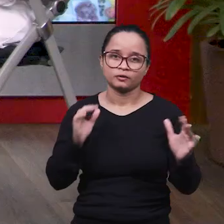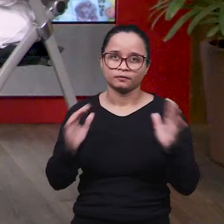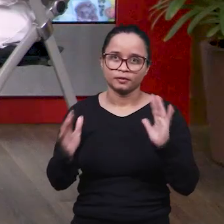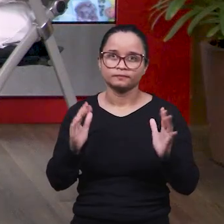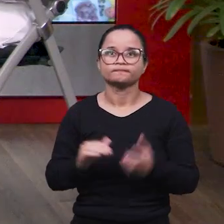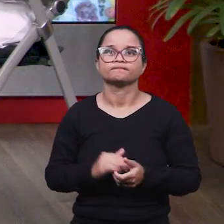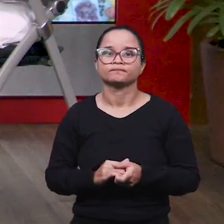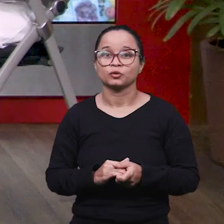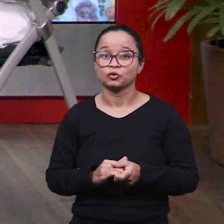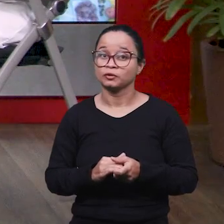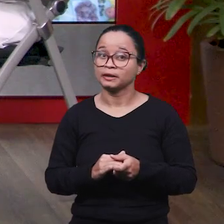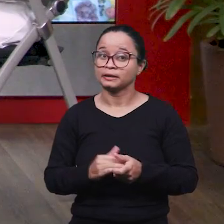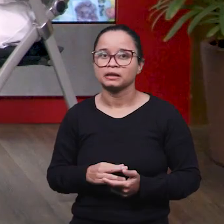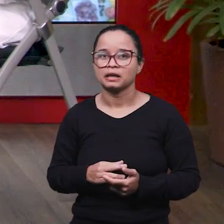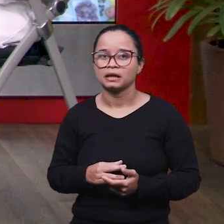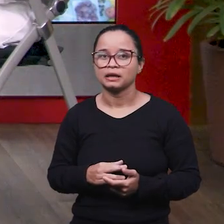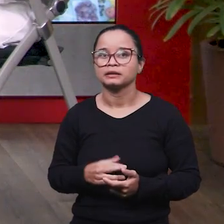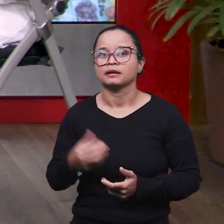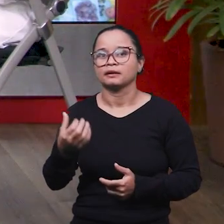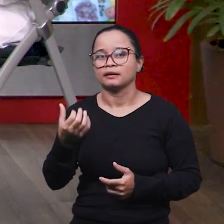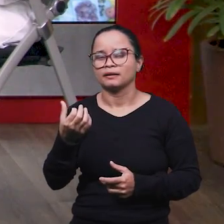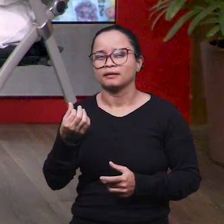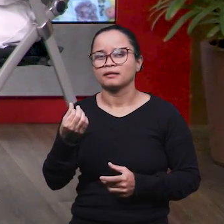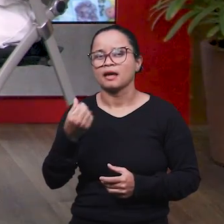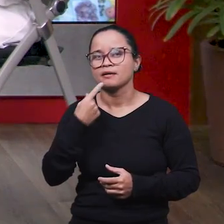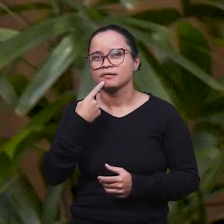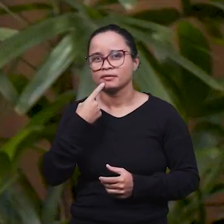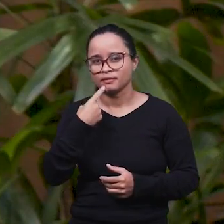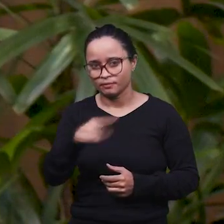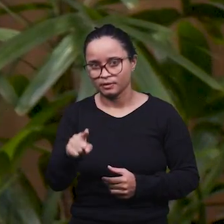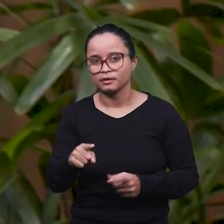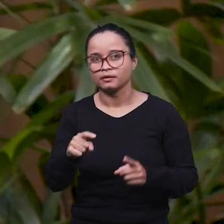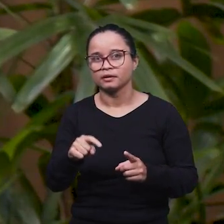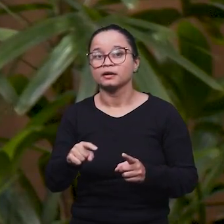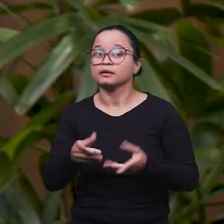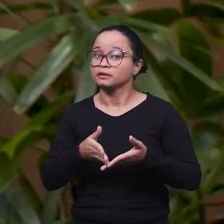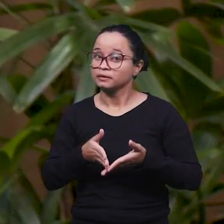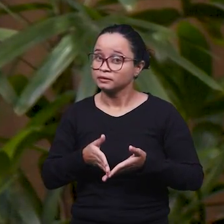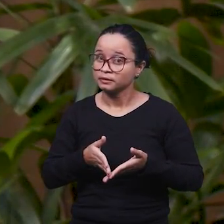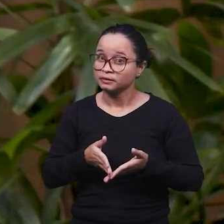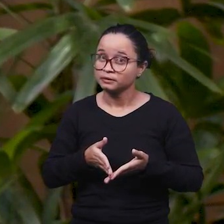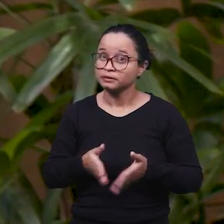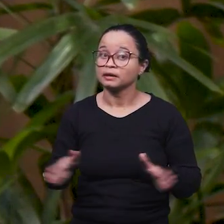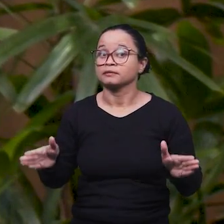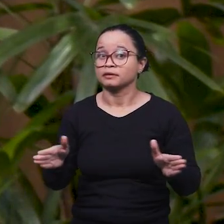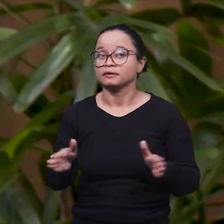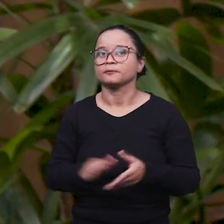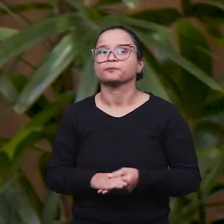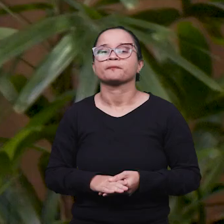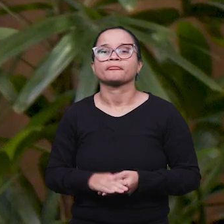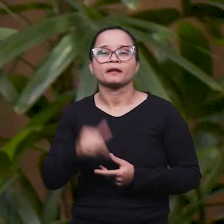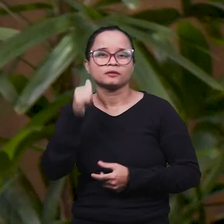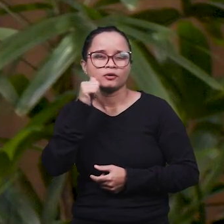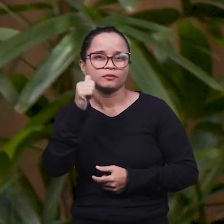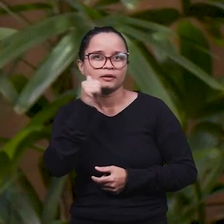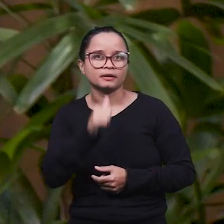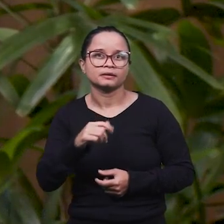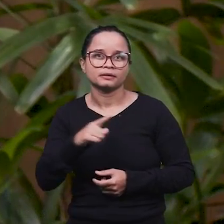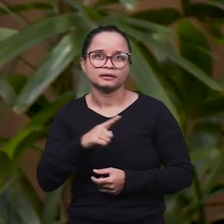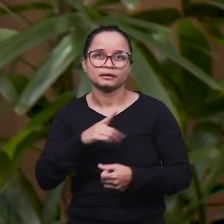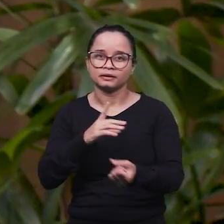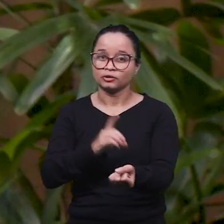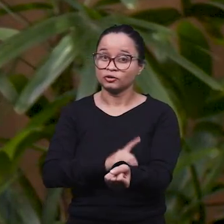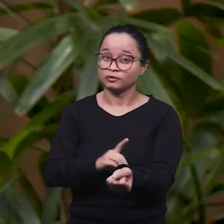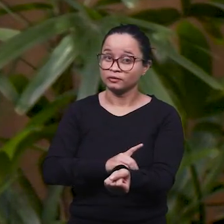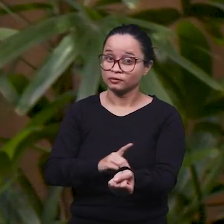pré-natal. É importante salientar também que as mulheres que tiverem diagnóstico de diabetes,